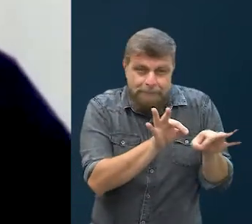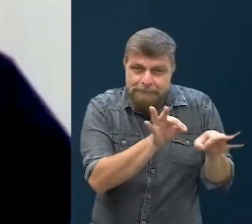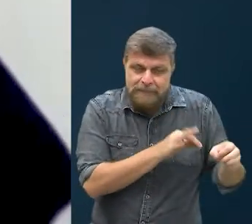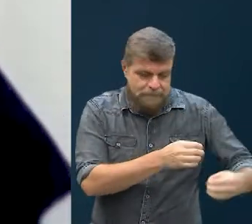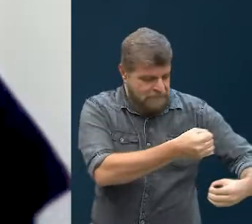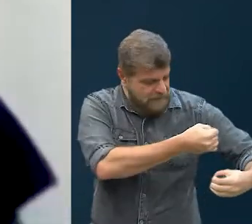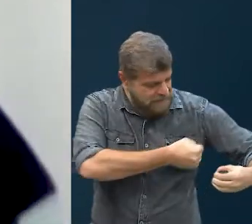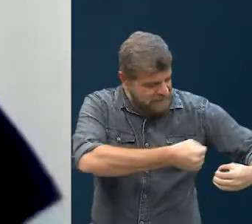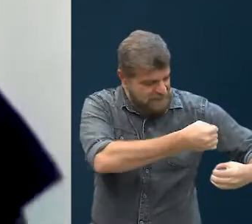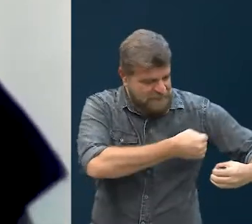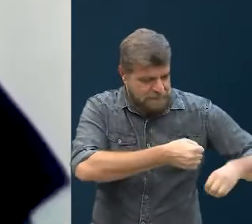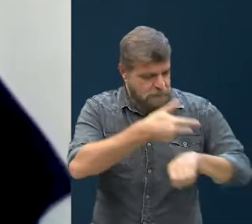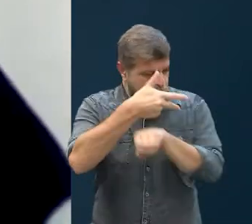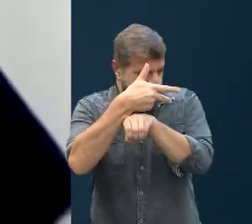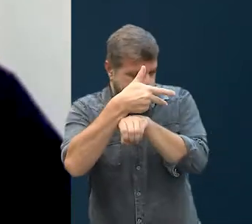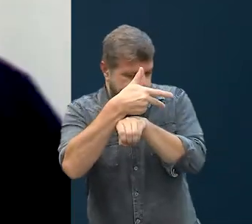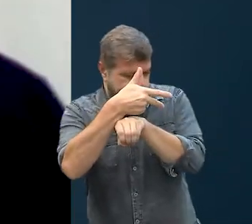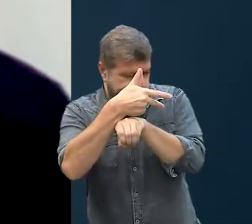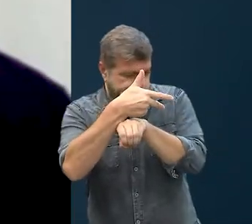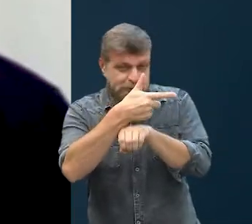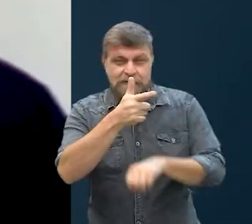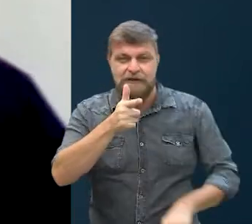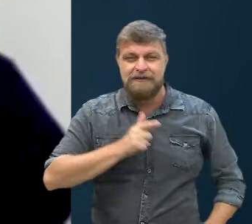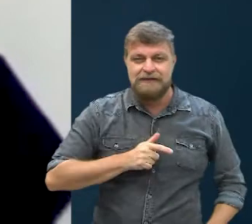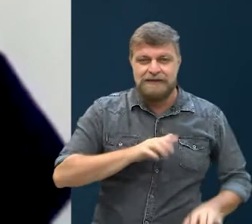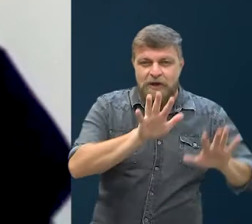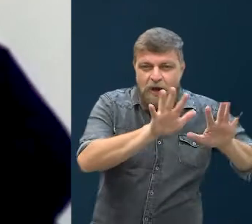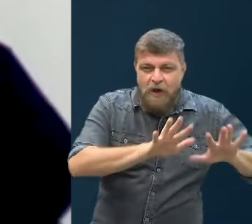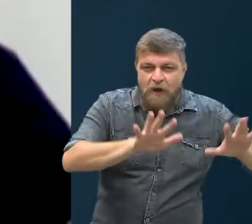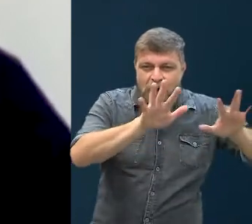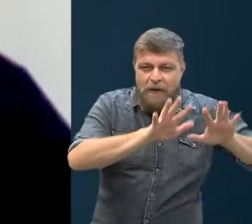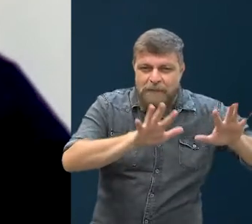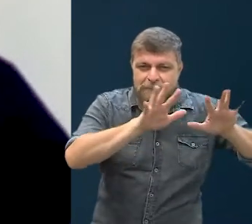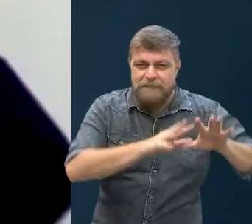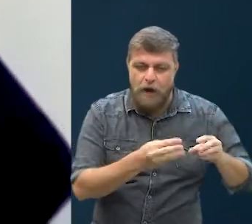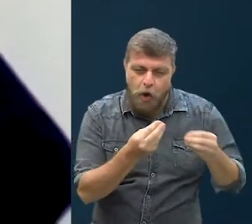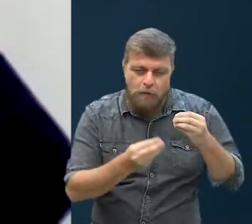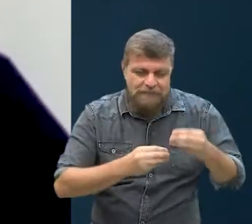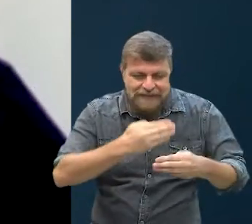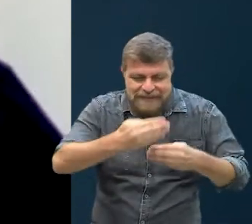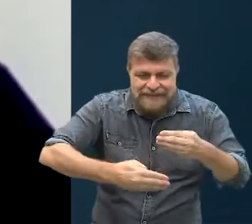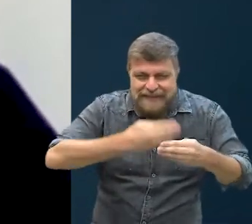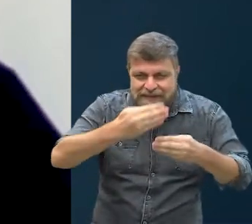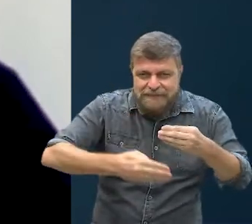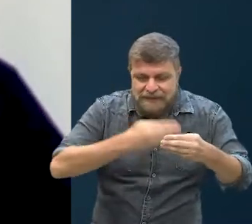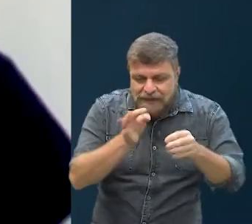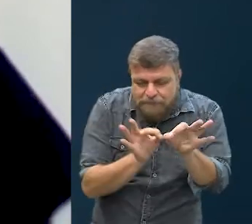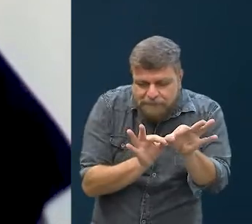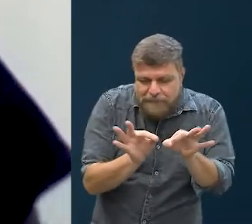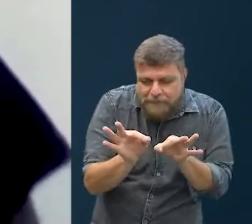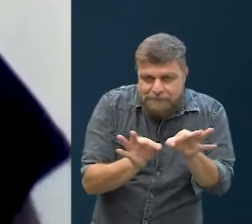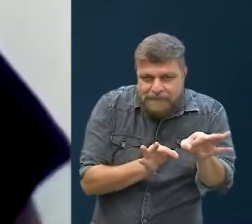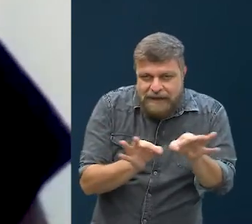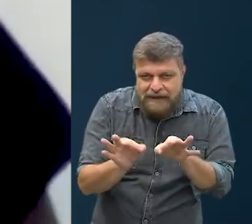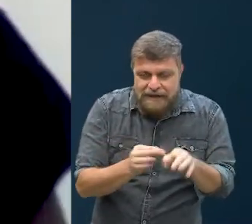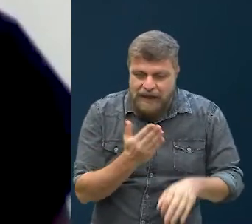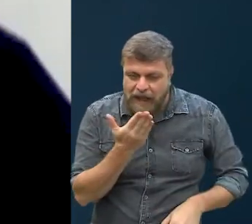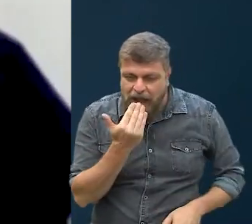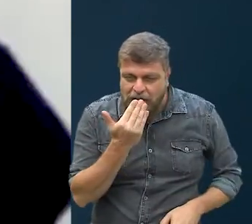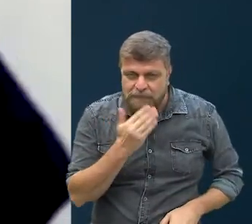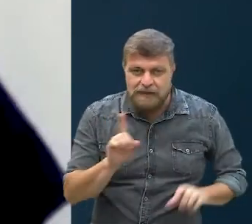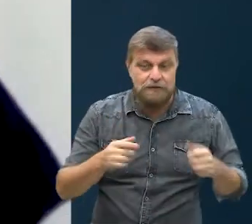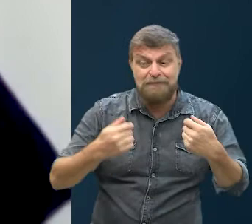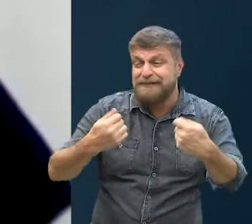do alimento, né, tirando uma imagem da forma como ele está sendo embalado, como ele está sendo cuidado, e